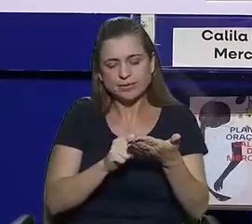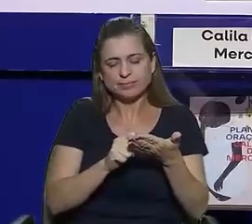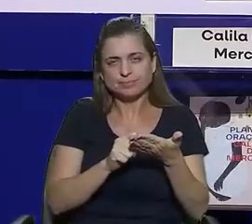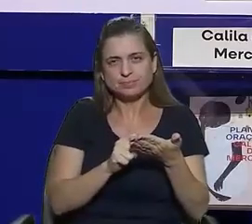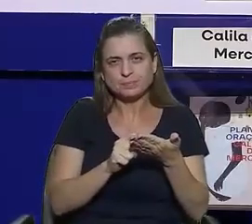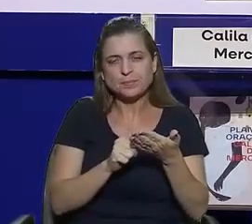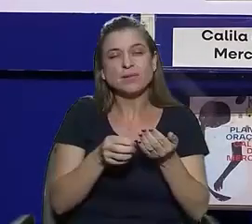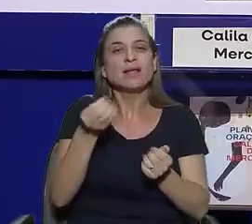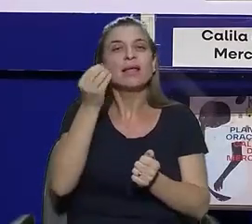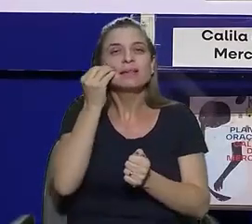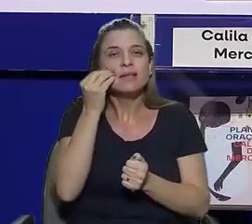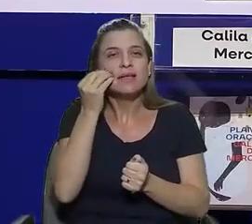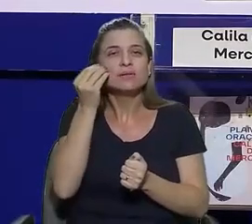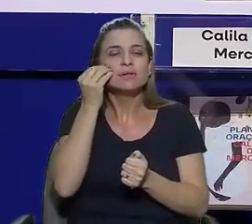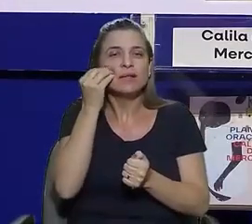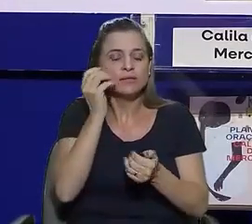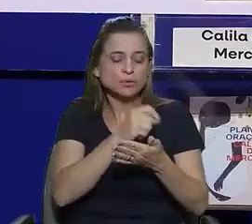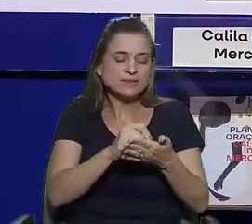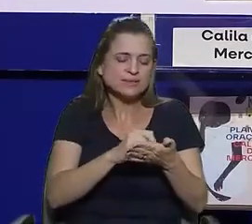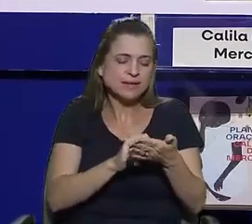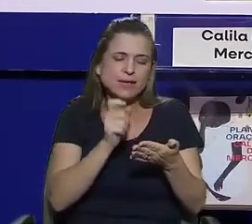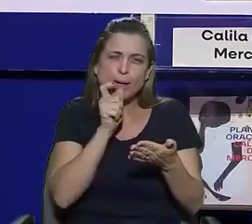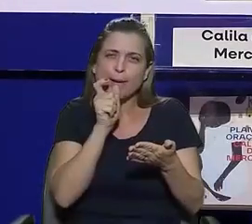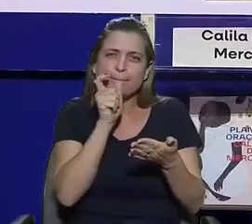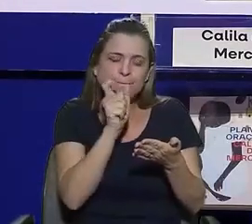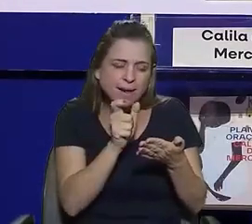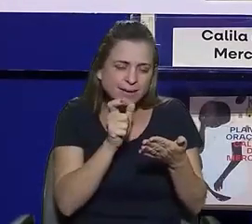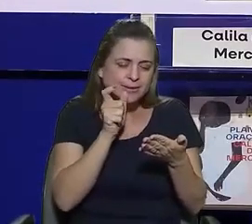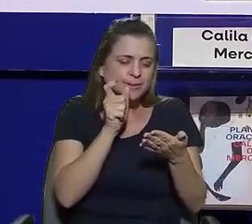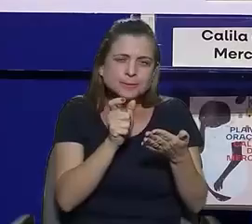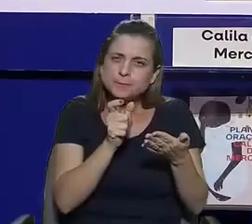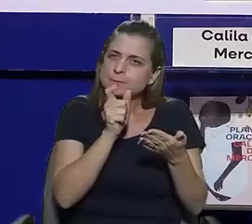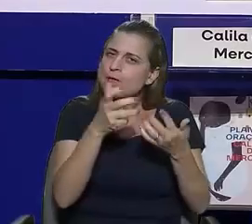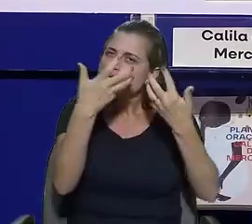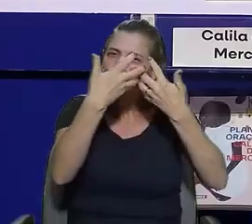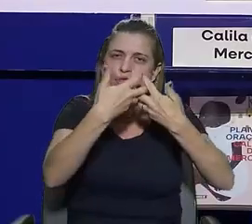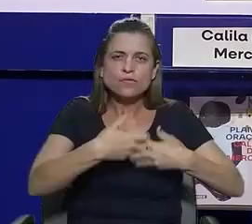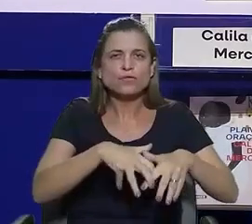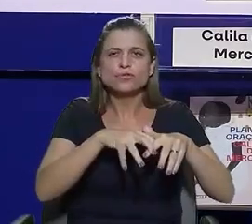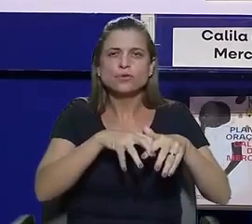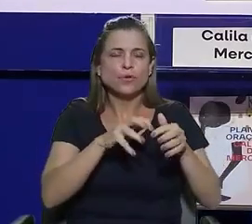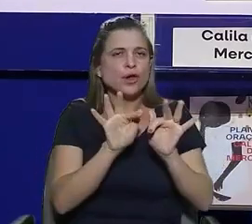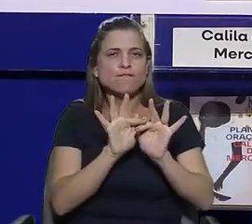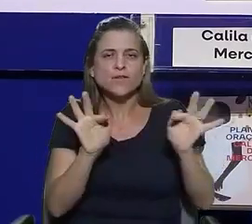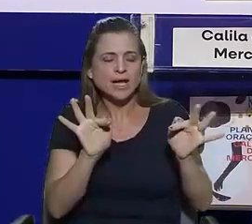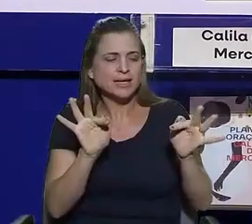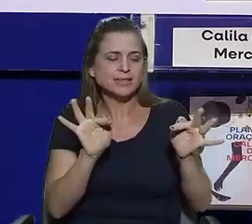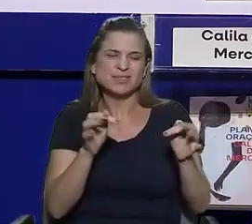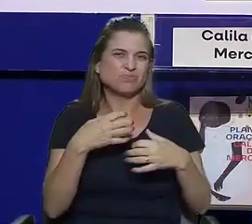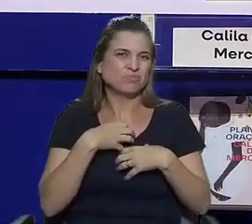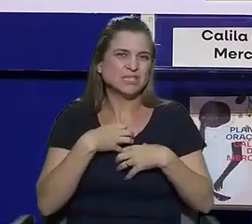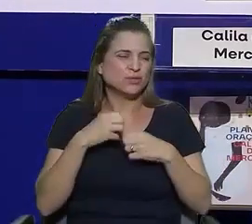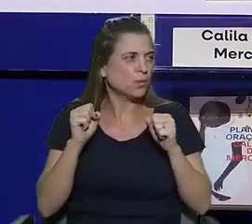e vou tentar escrever, aquela palavra não vai dando energia à outra palavra ou à outra frase, eu fico